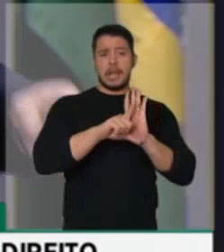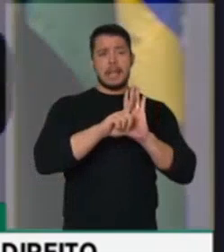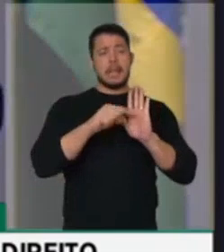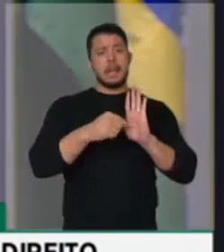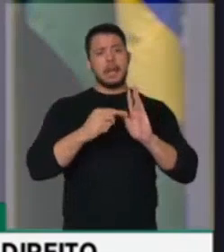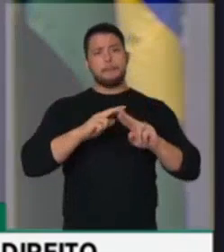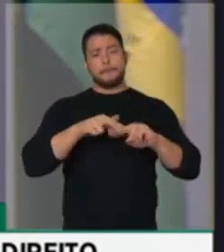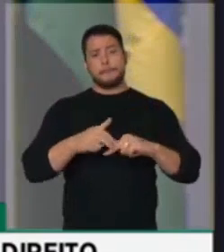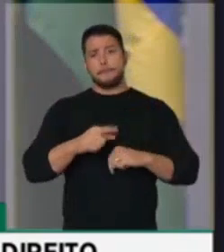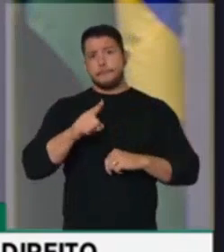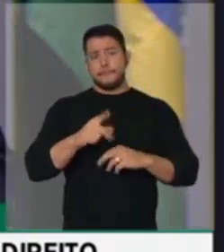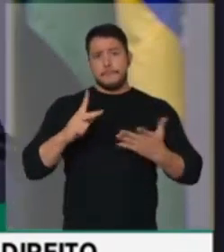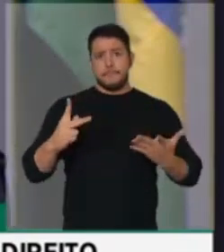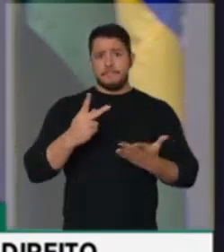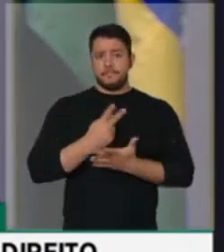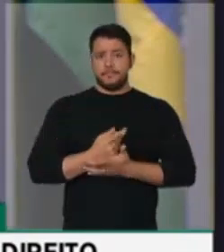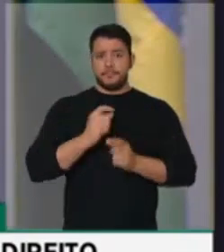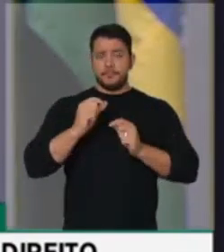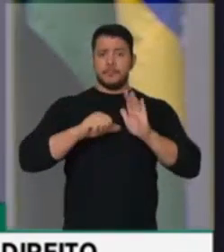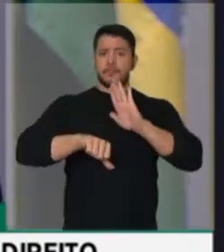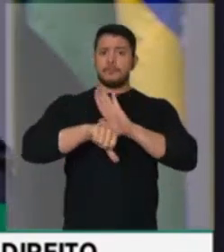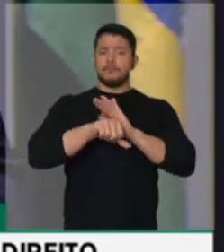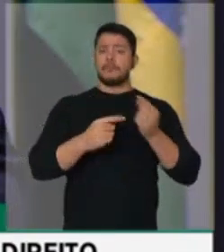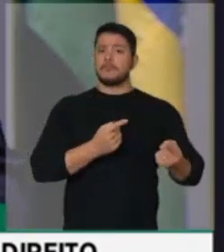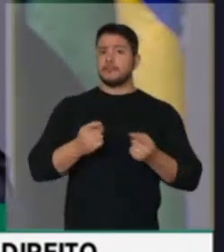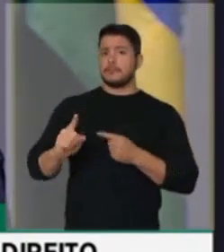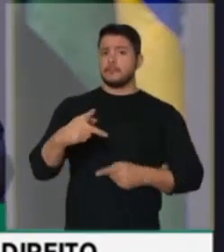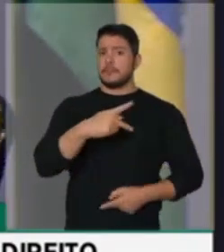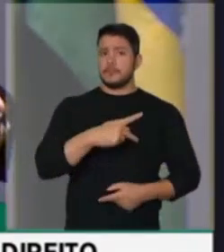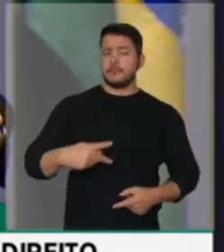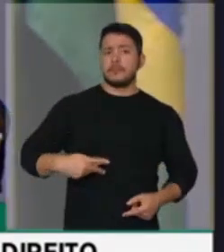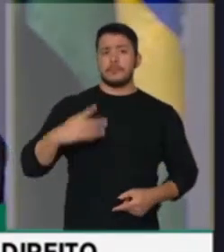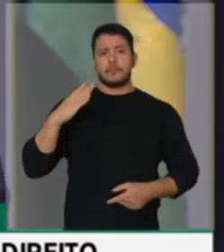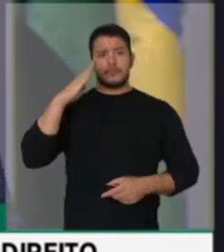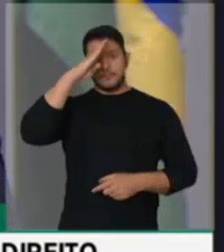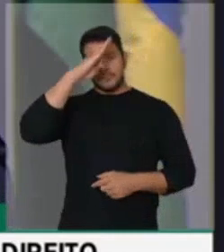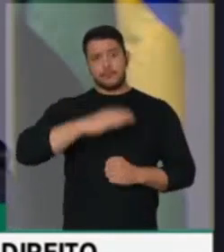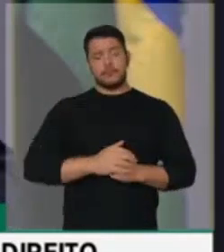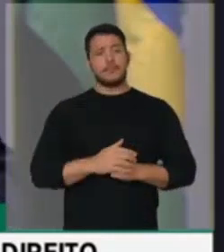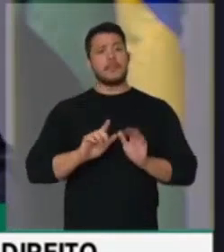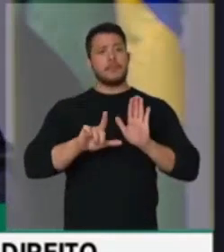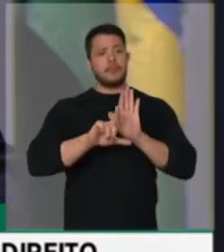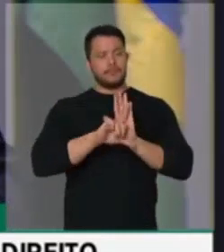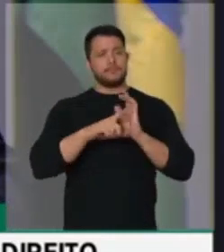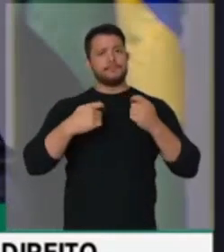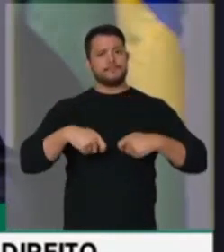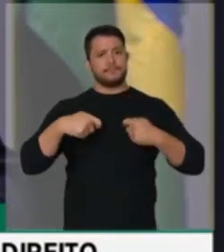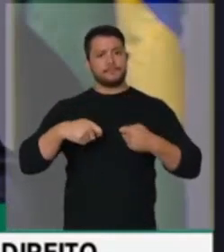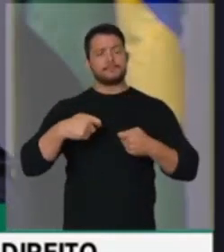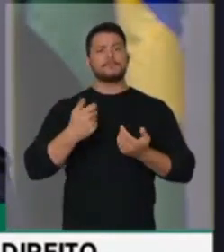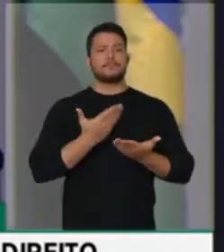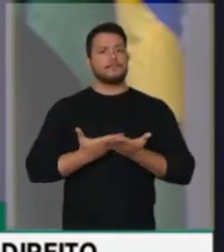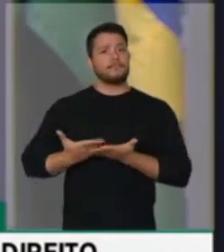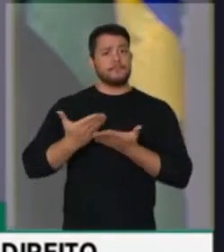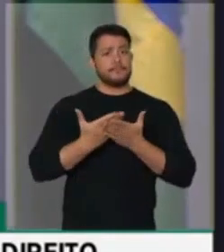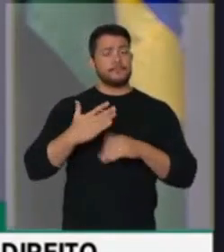cometem crimes contra o presidente da República. É uma lei que deve ser estudada, é fato, mas da